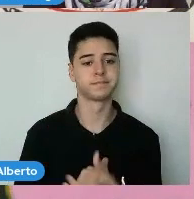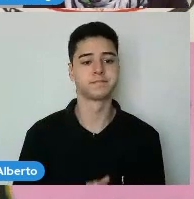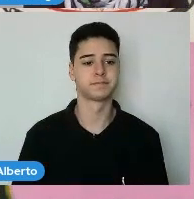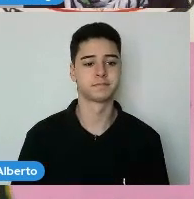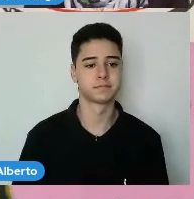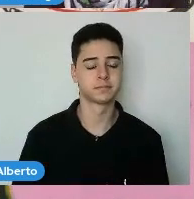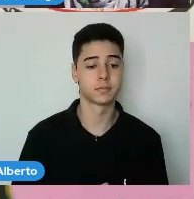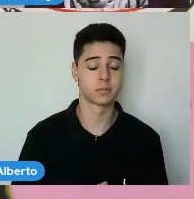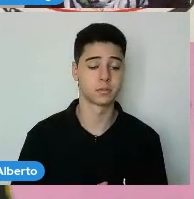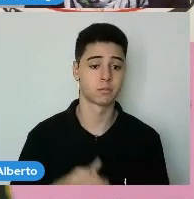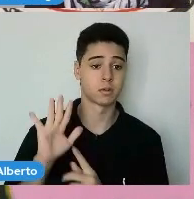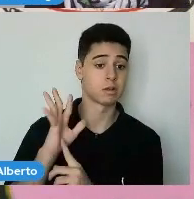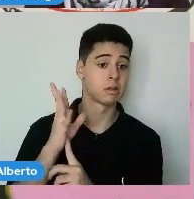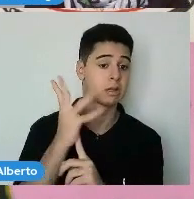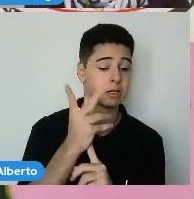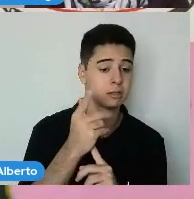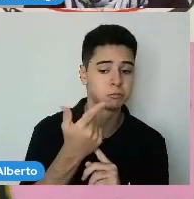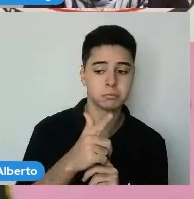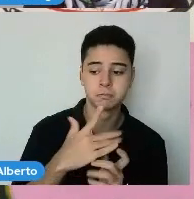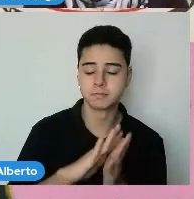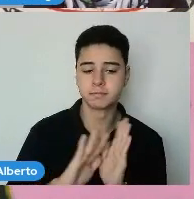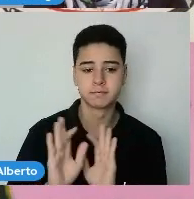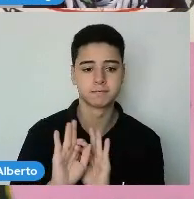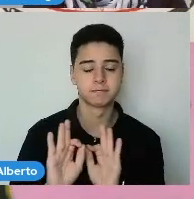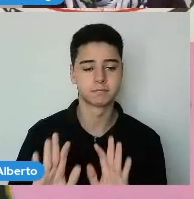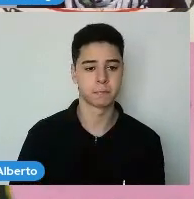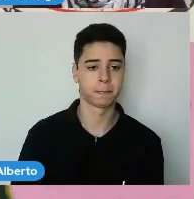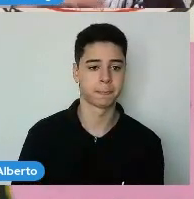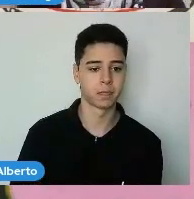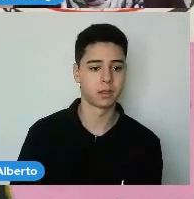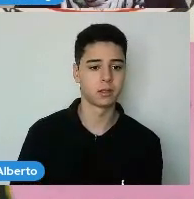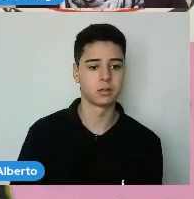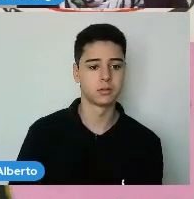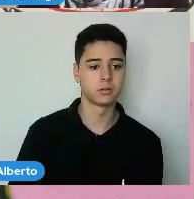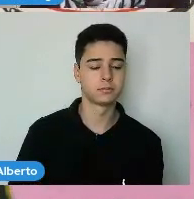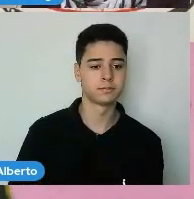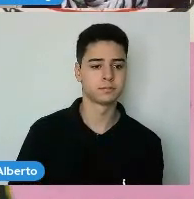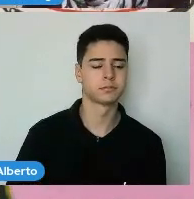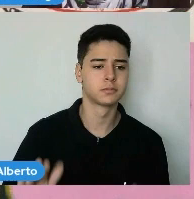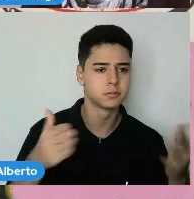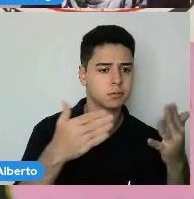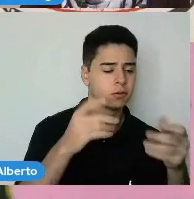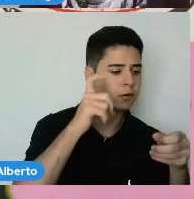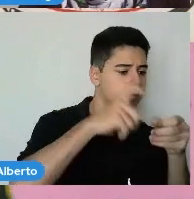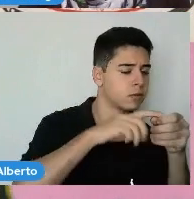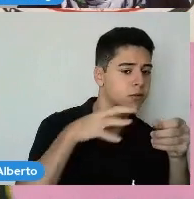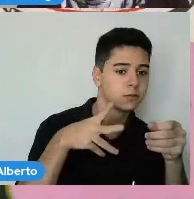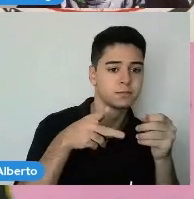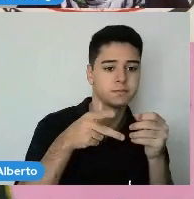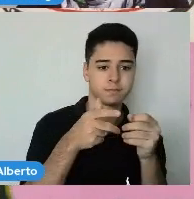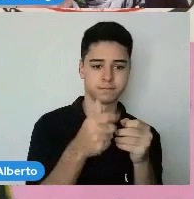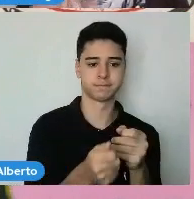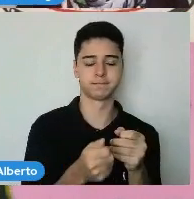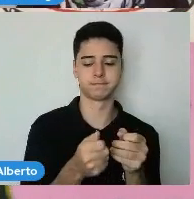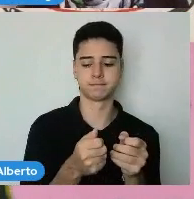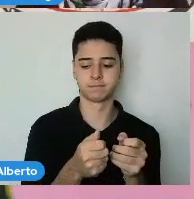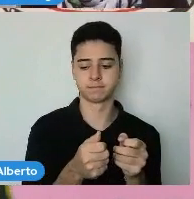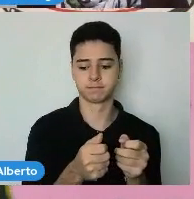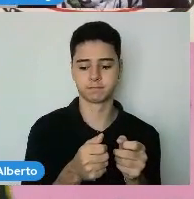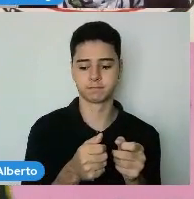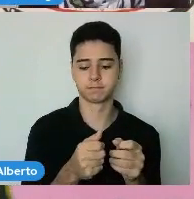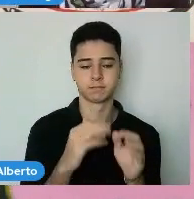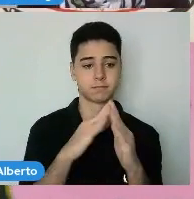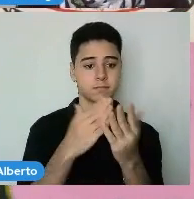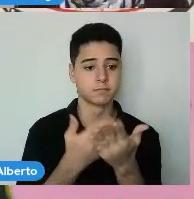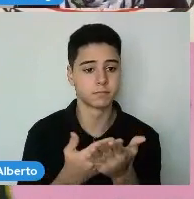arte urbana ela não tem esse caráter de diretamente relacionado a uma instituição